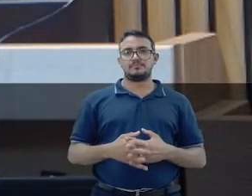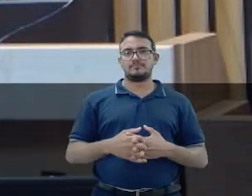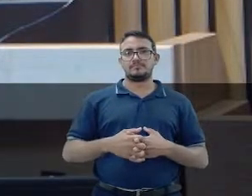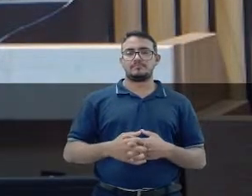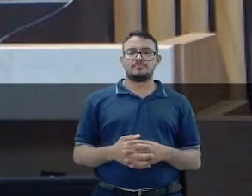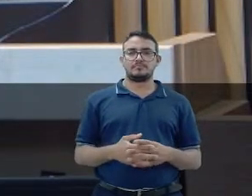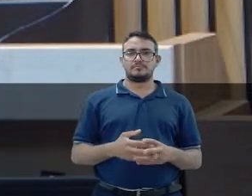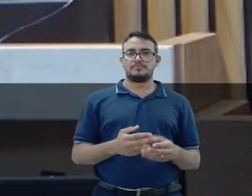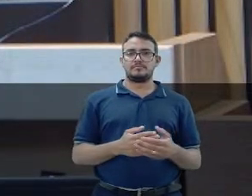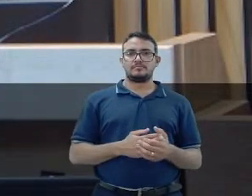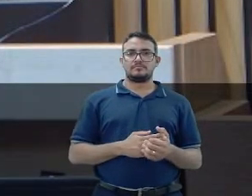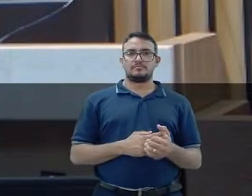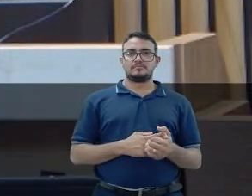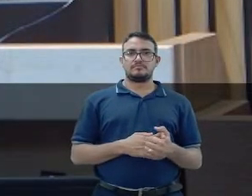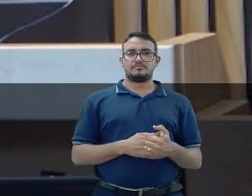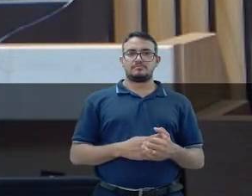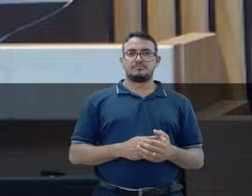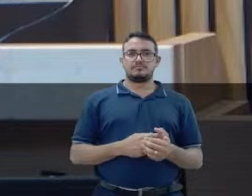Eu estou